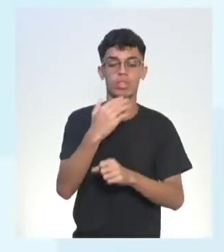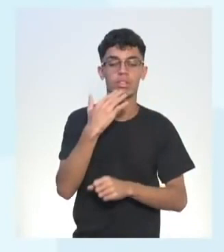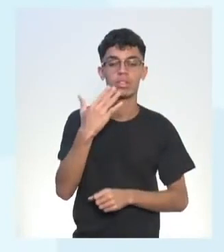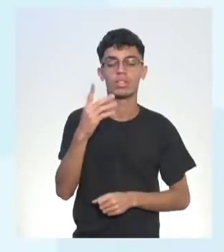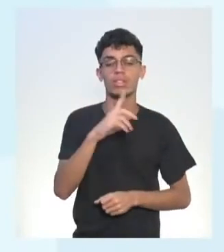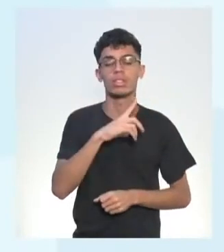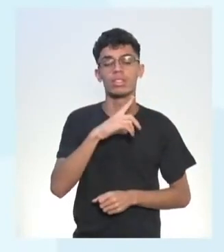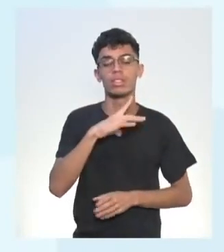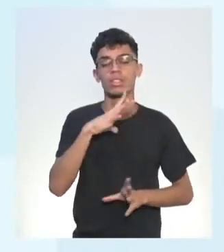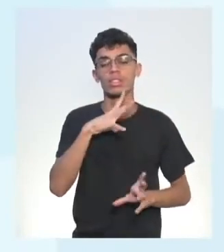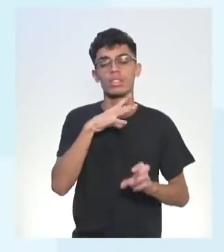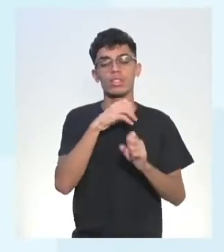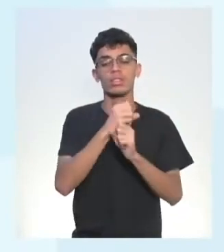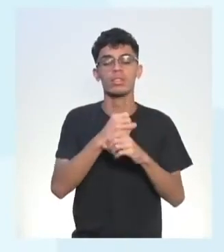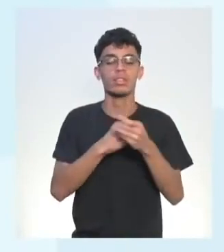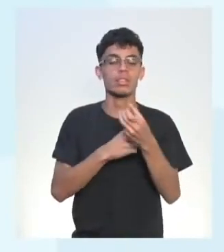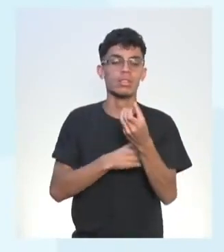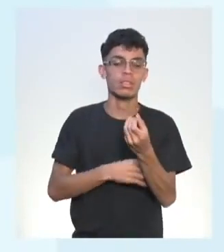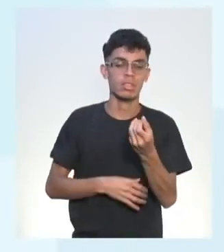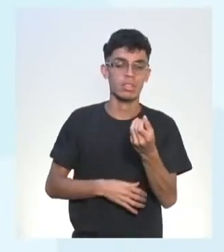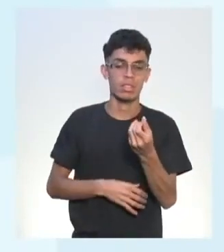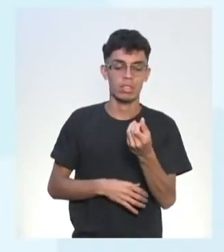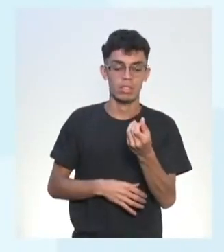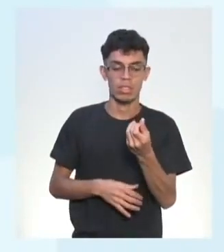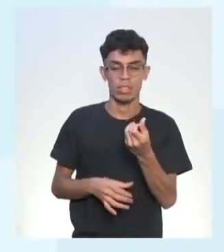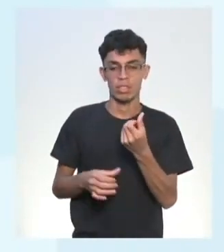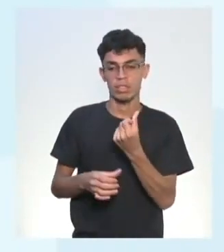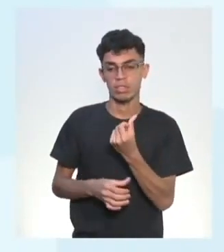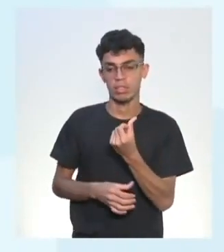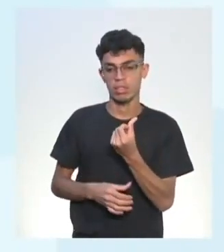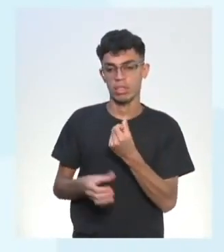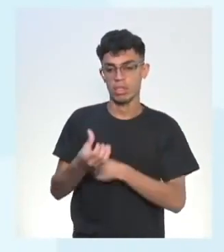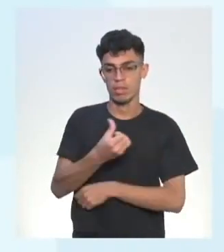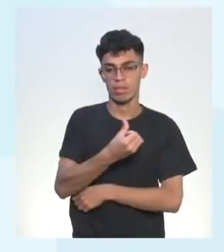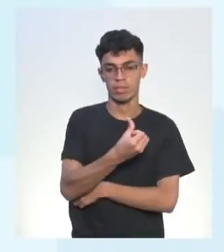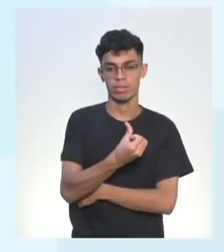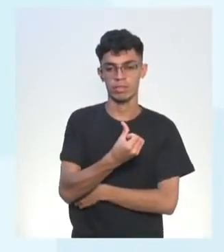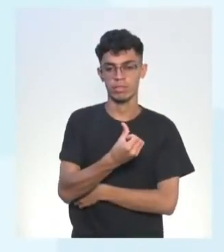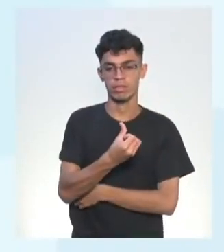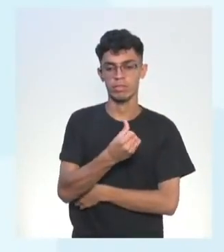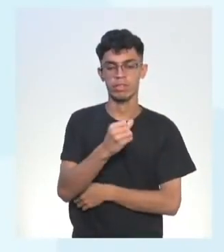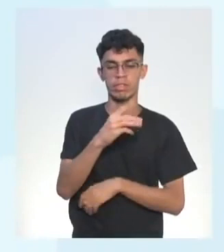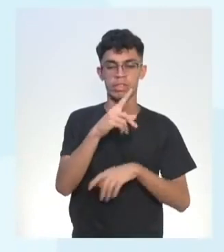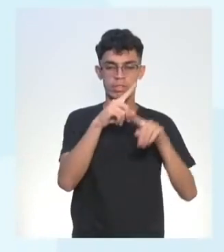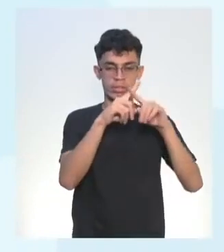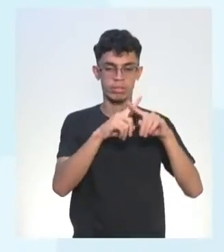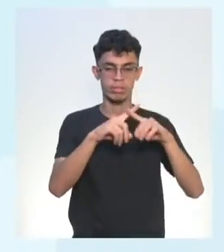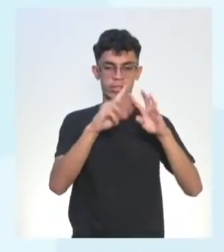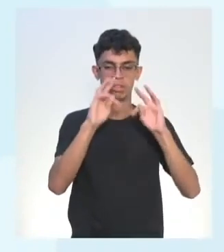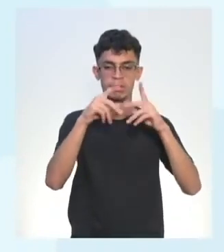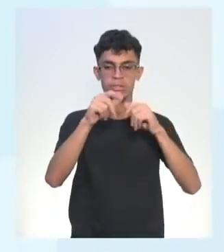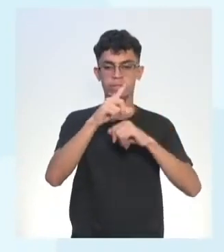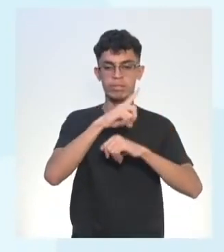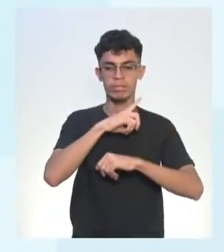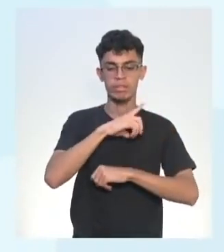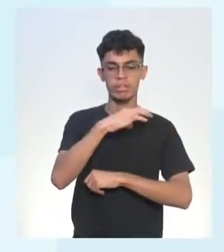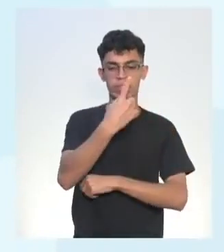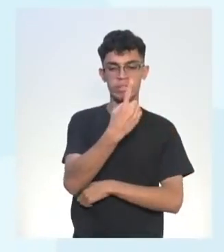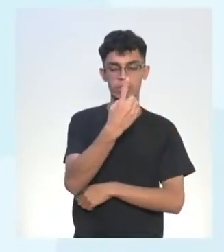gente vai ter ao todo, ó, 6 zerinhos aqui, ó, né? E aí multiplica todos e a gente vai ter 1.000.000